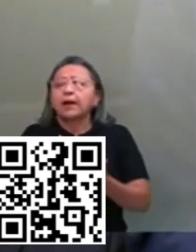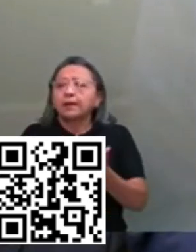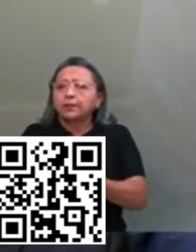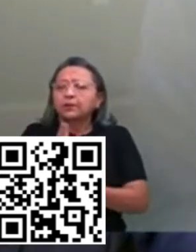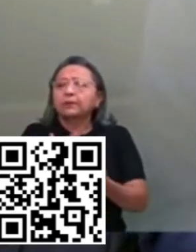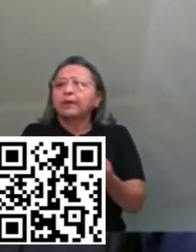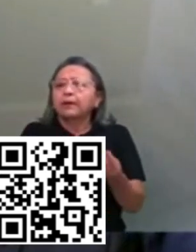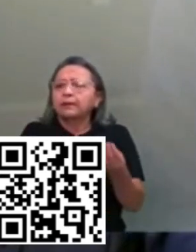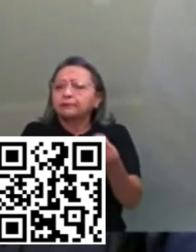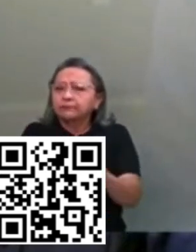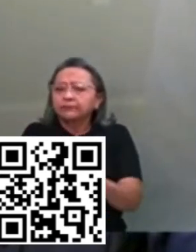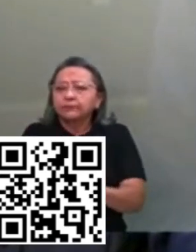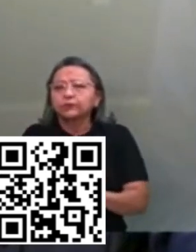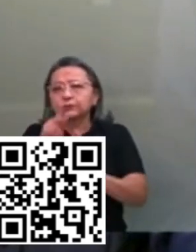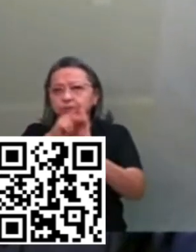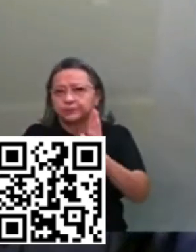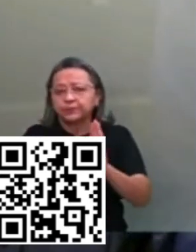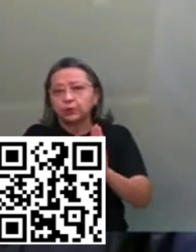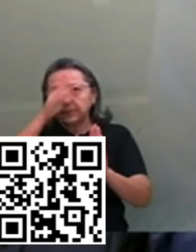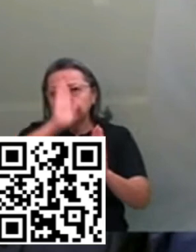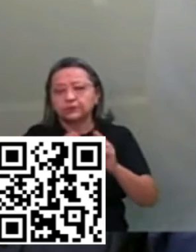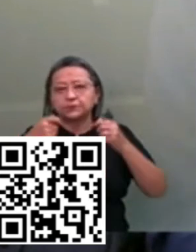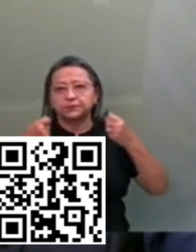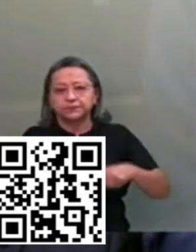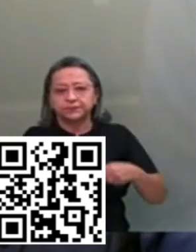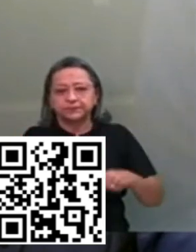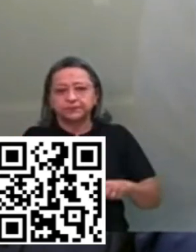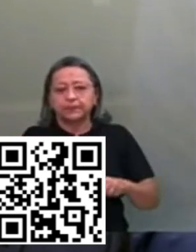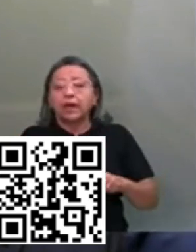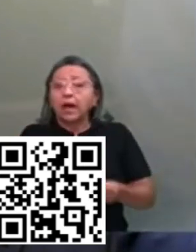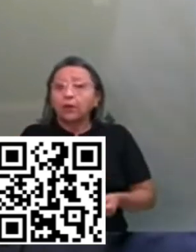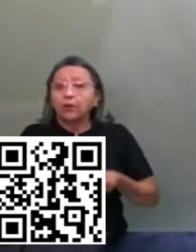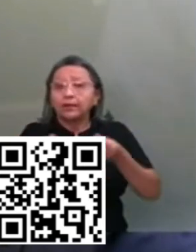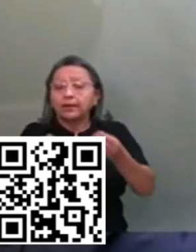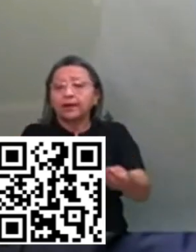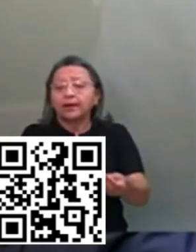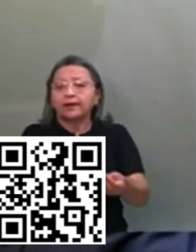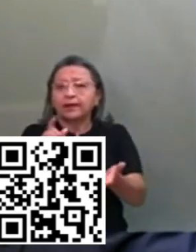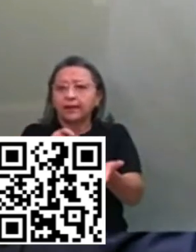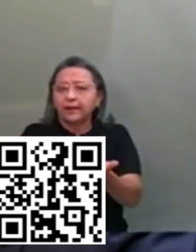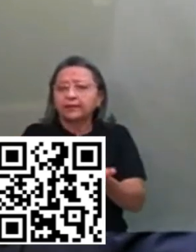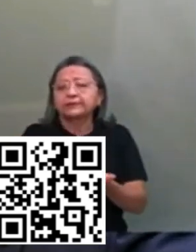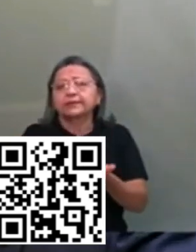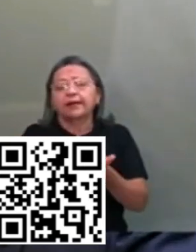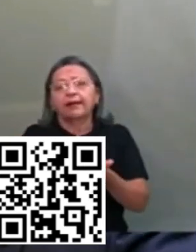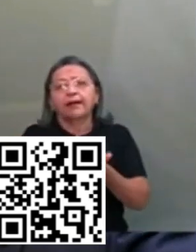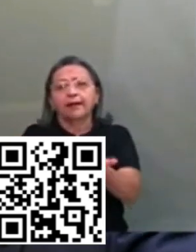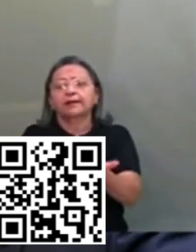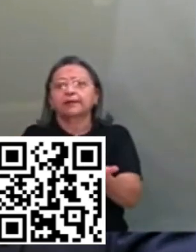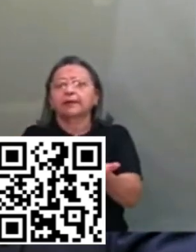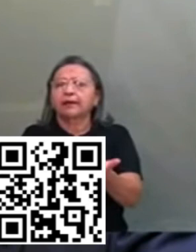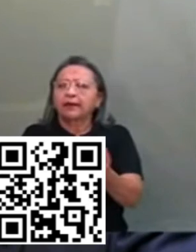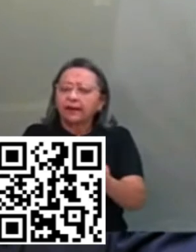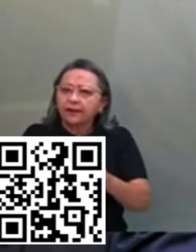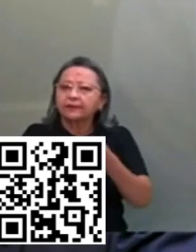e a implementação dos projetos que o Brasil necessita. Ao entregar a presente mensagem presidencial,